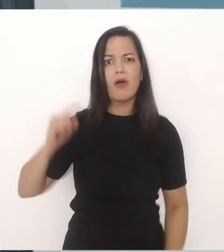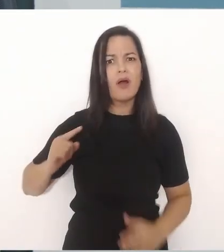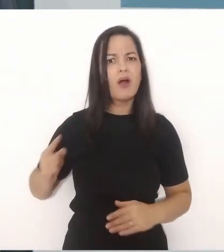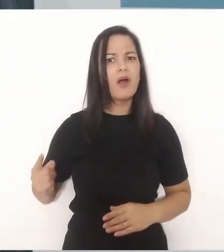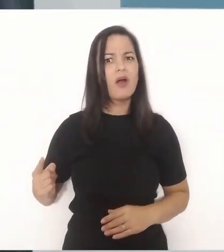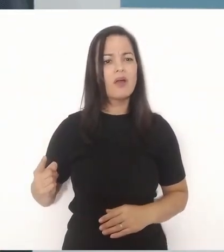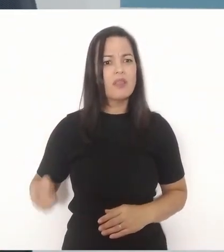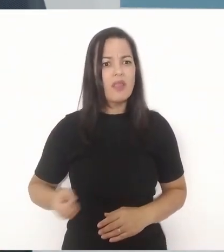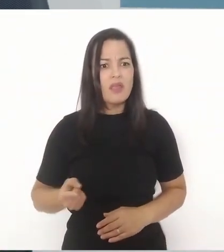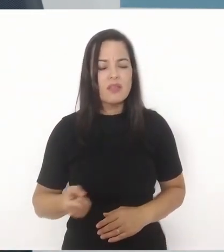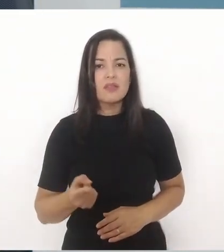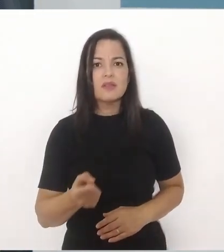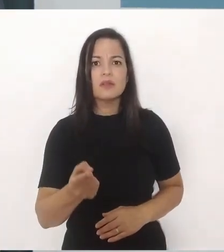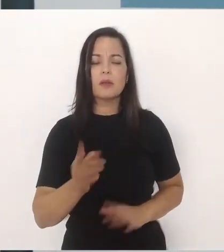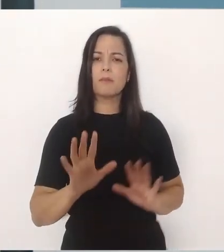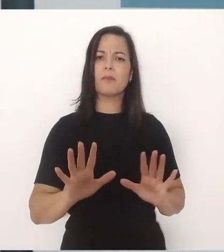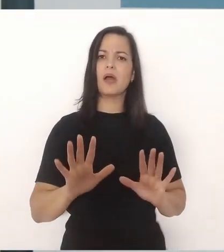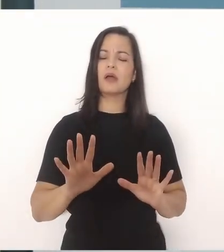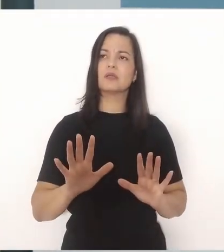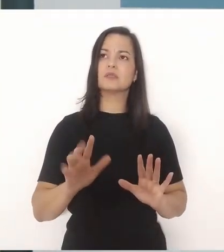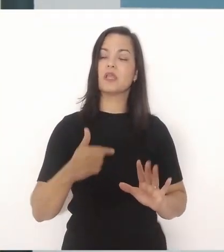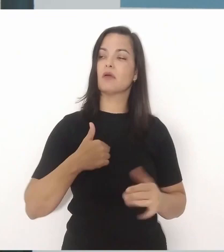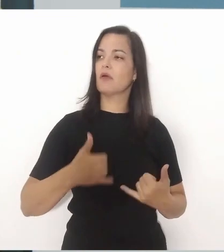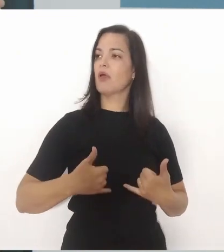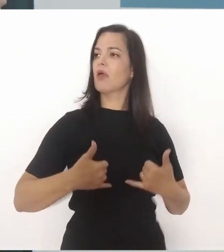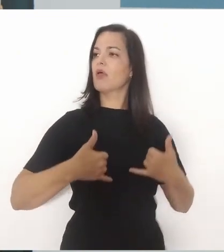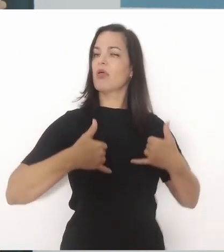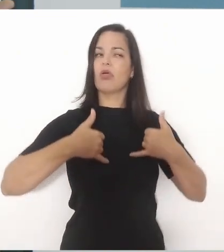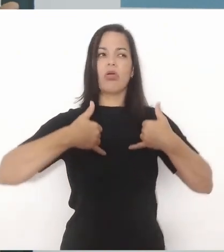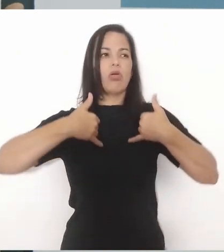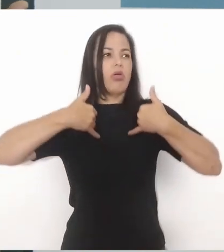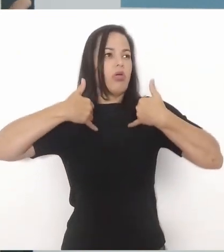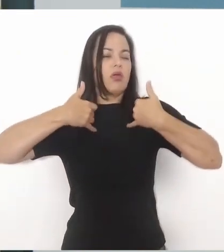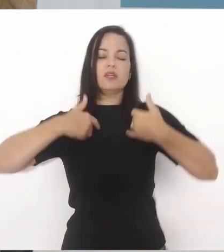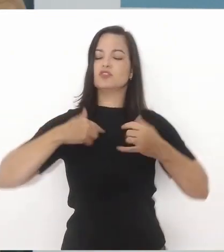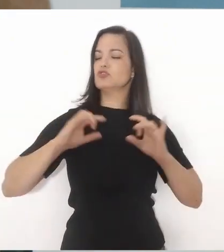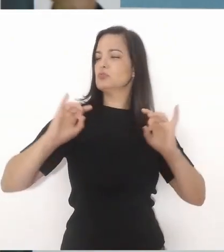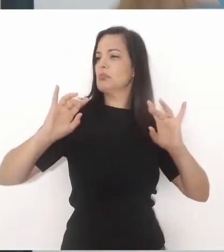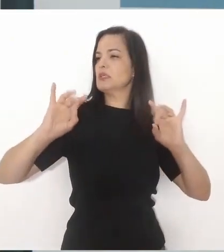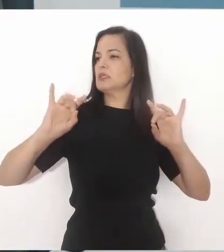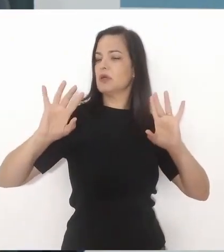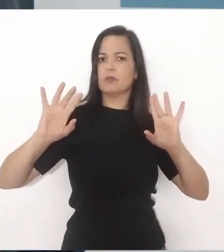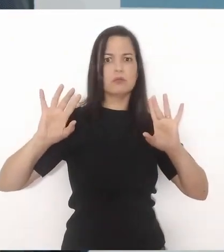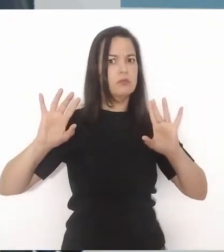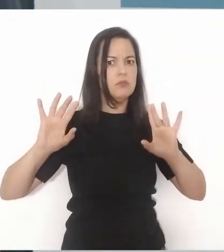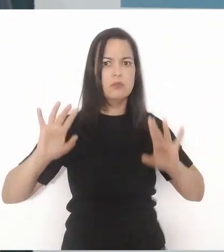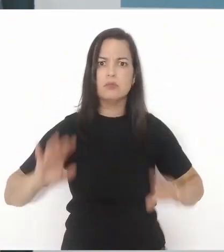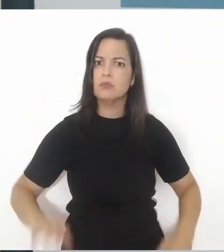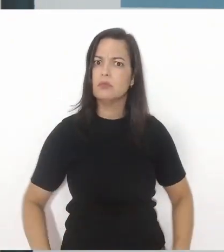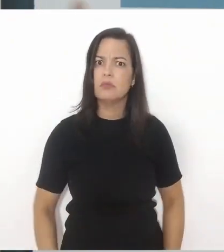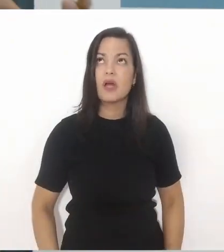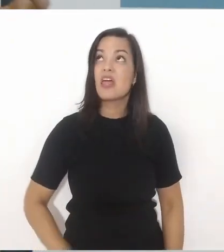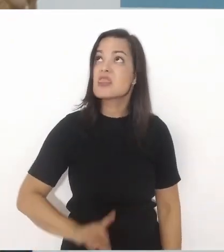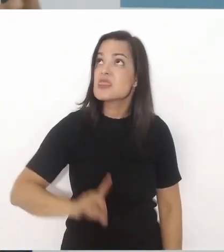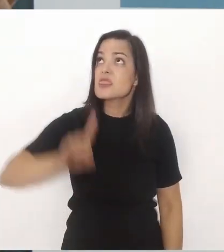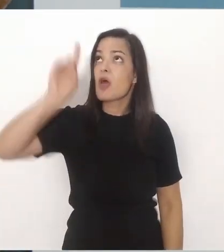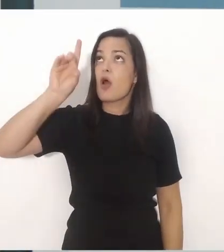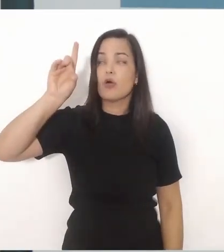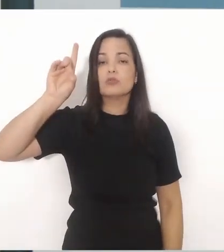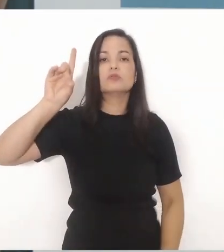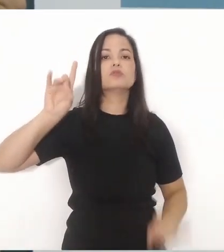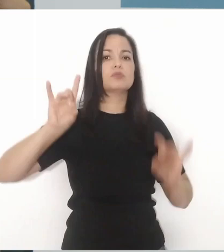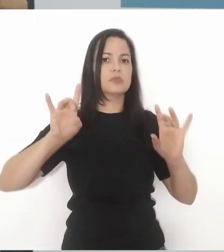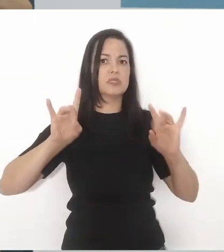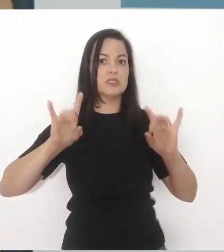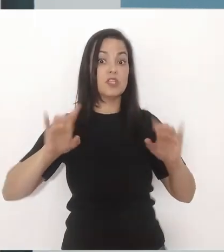orgulho. Isso não deve ser motivo de nós nos acharmos pessoas especiais. O especial é Deus. Deus fez tudo isso